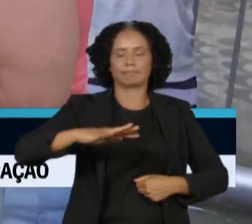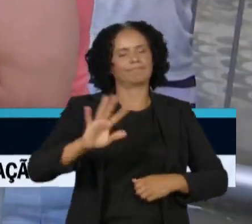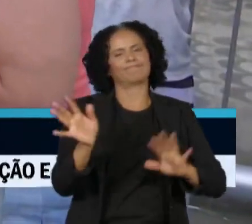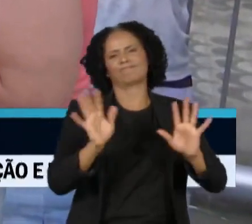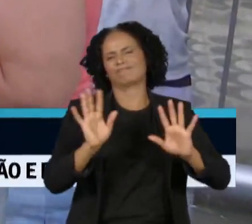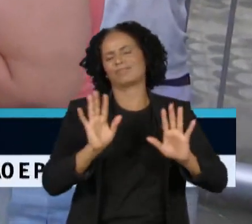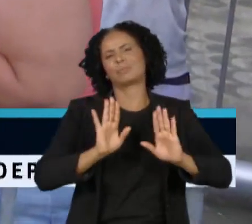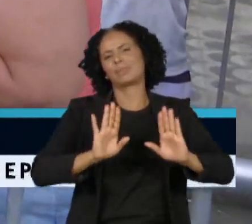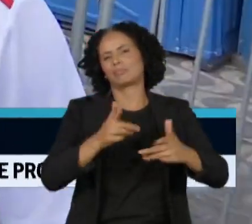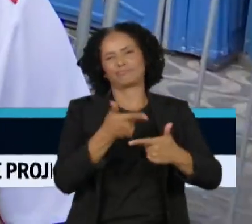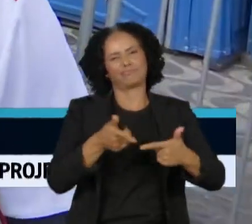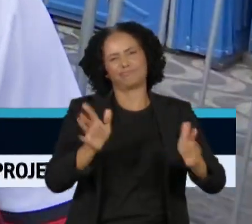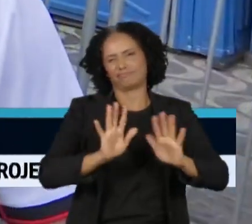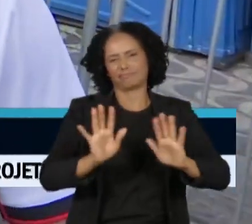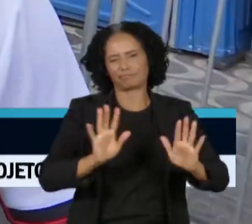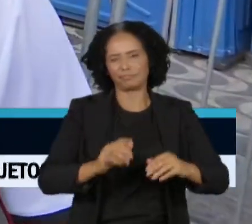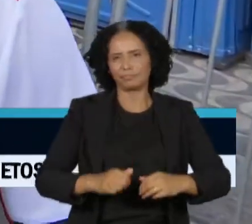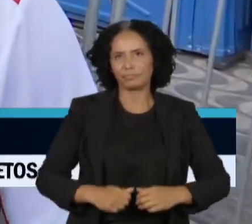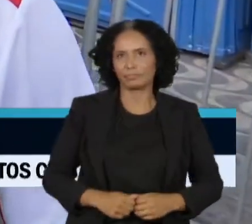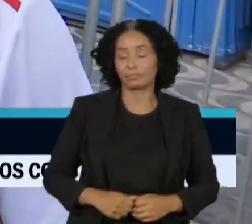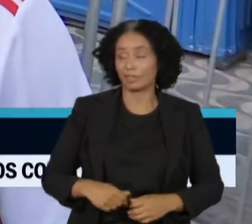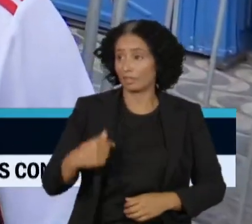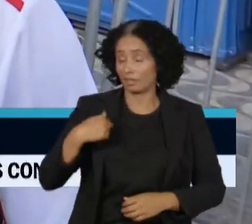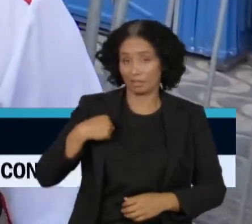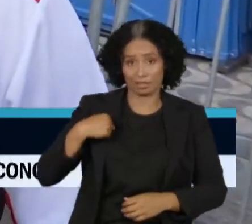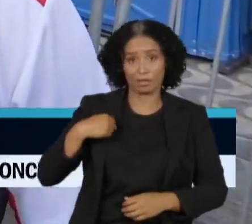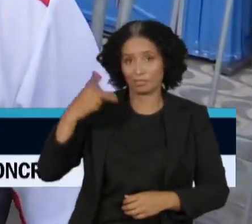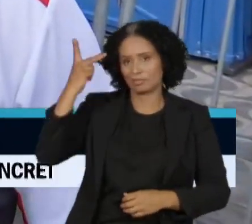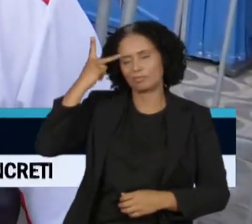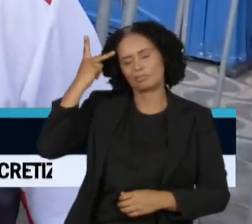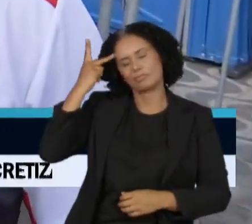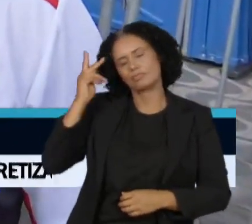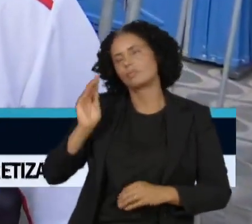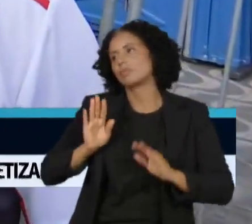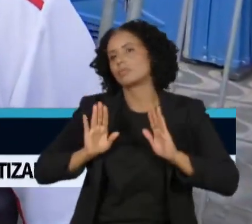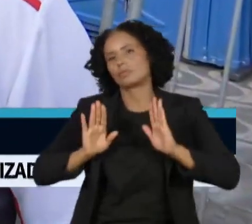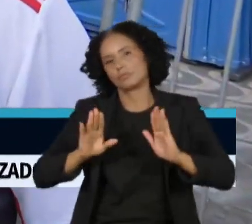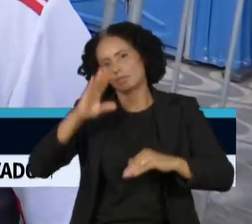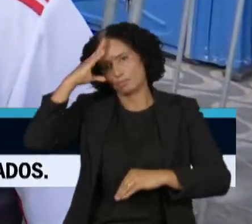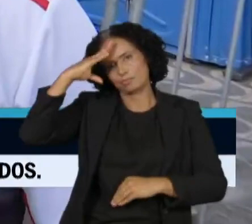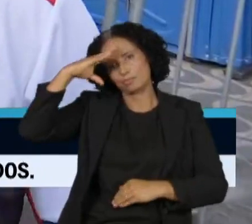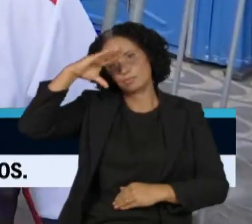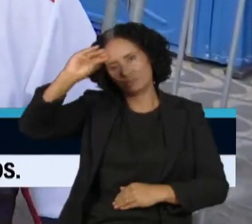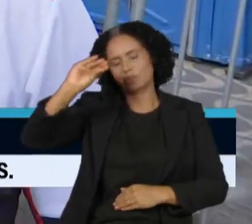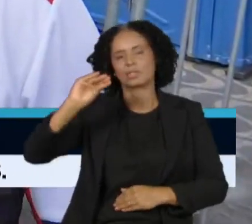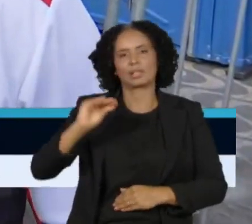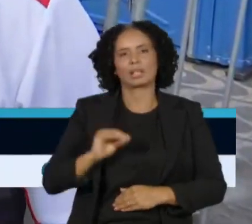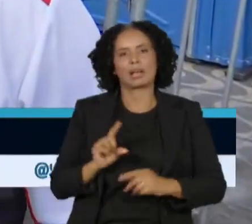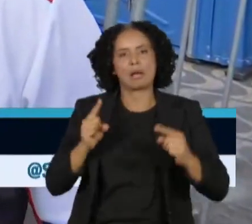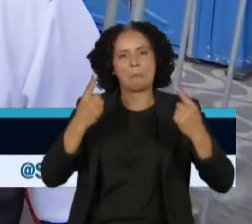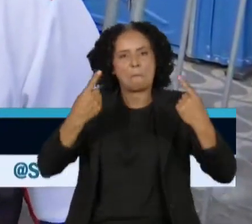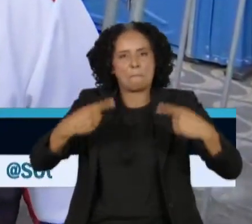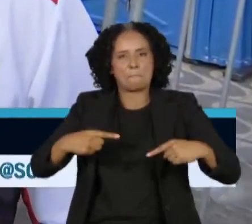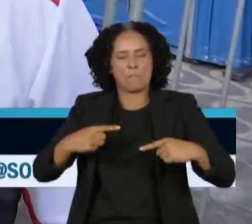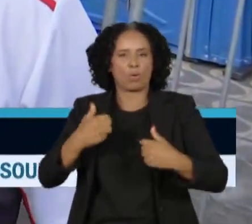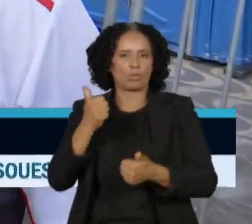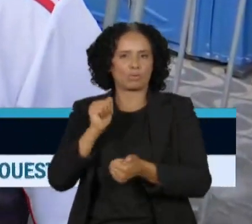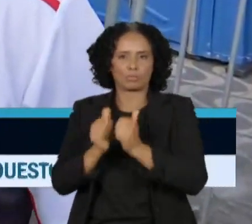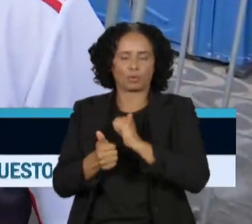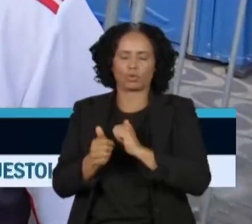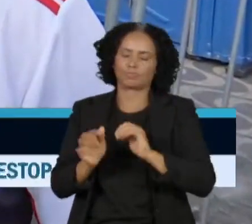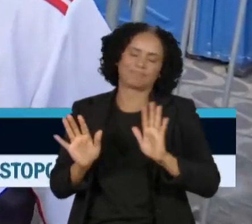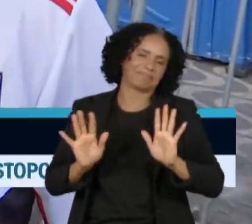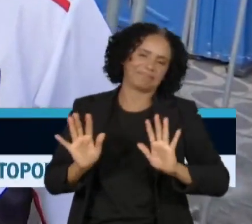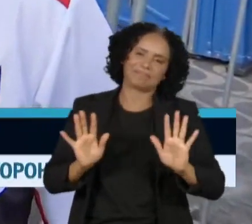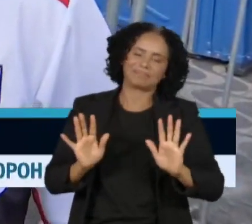não importa para o Felipe. Sou São Paulino e tudo mais, mas o Pelé vai além da rivalidade do esporte. Ele